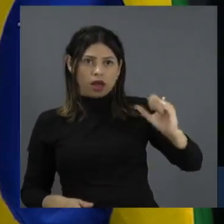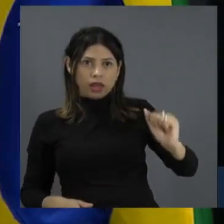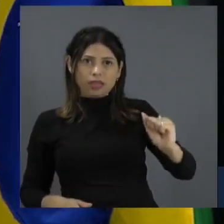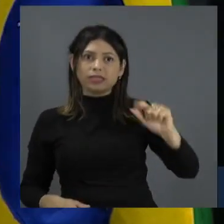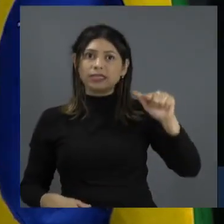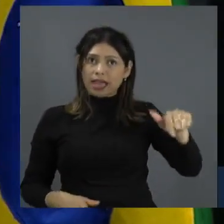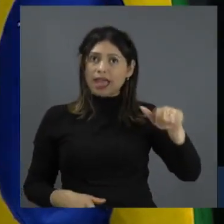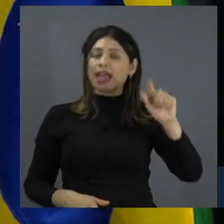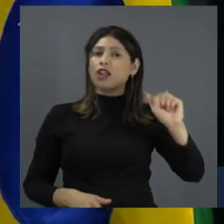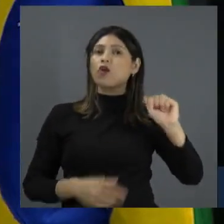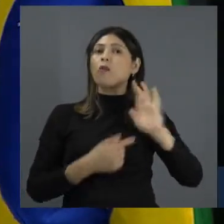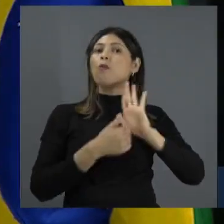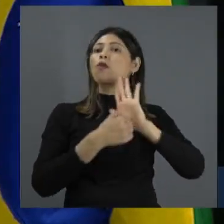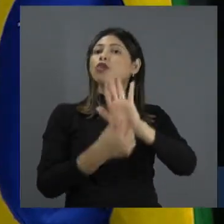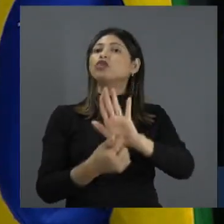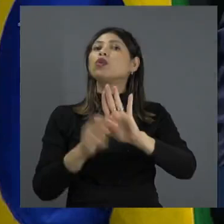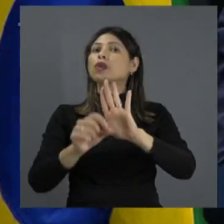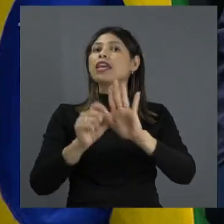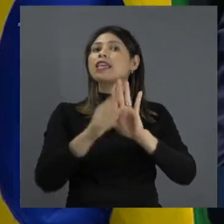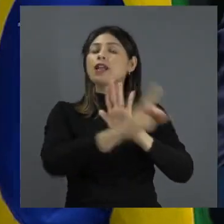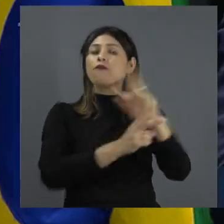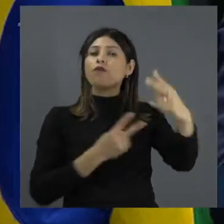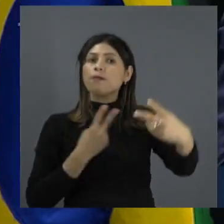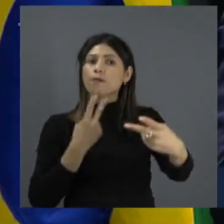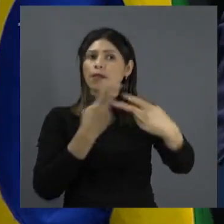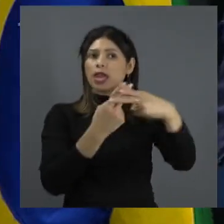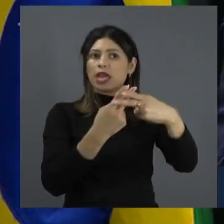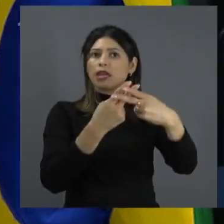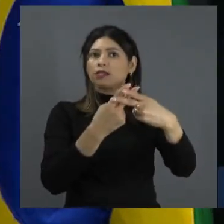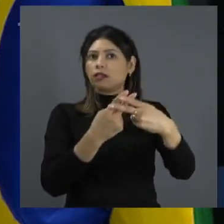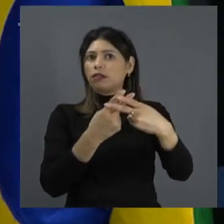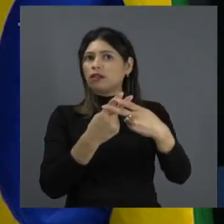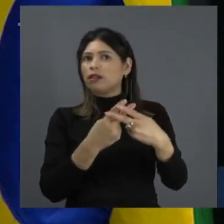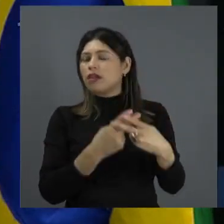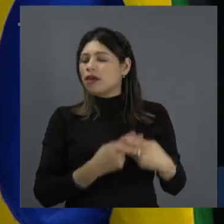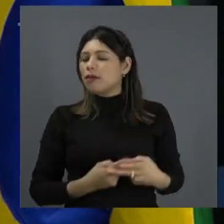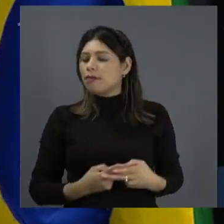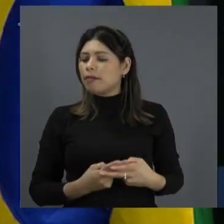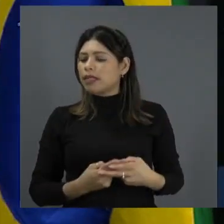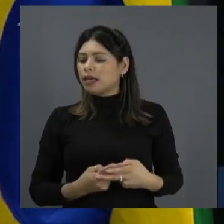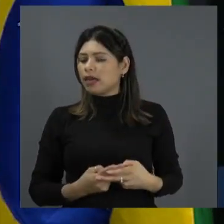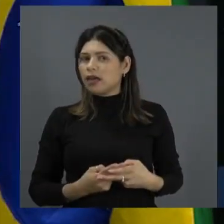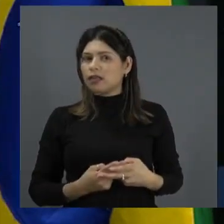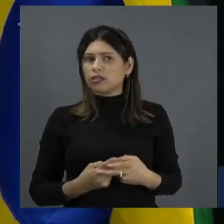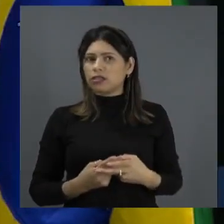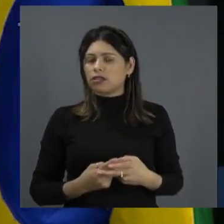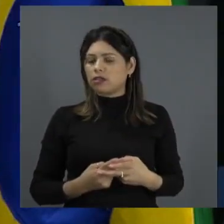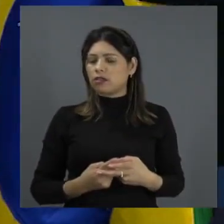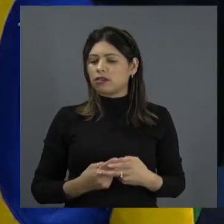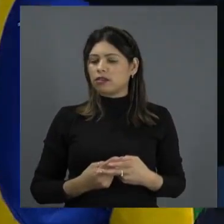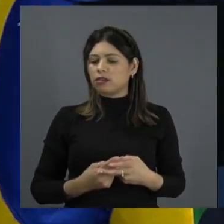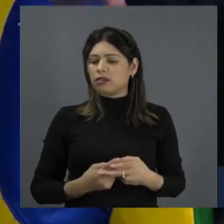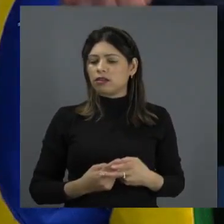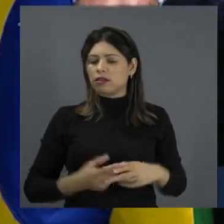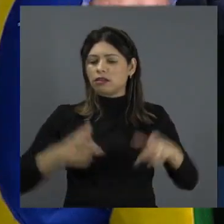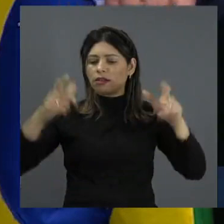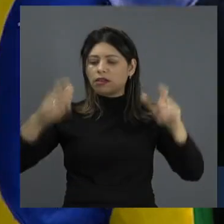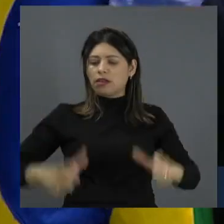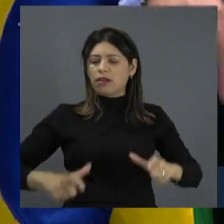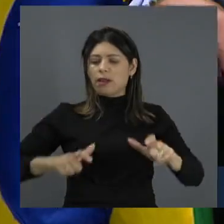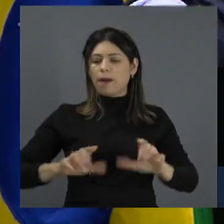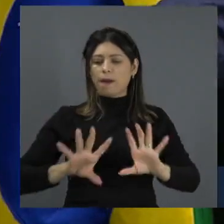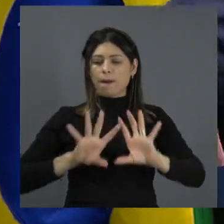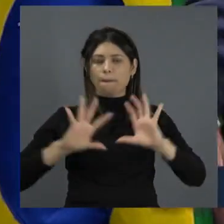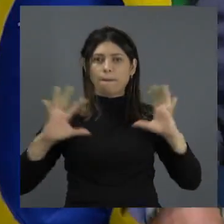detido no estádio Mané Garrincha, senador. Ou seja, a 4 quilômetros da Praça dos Três Poderes,